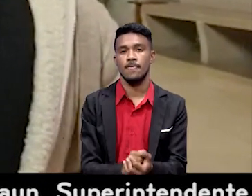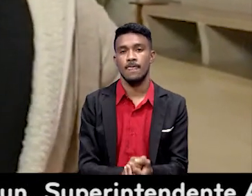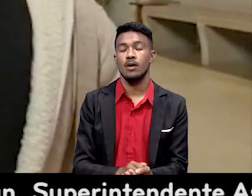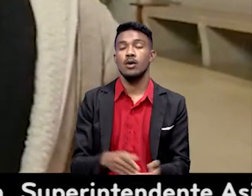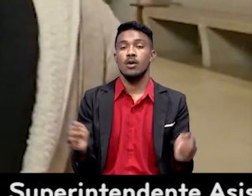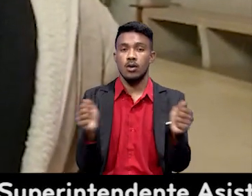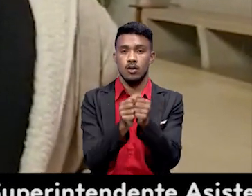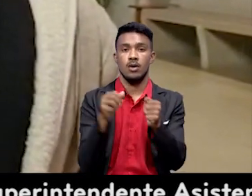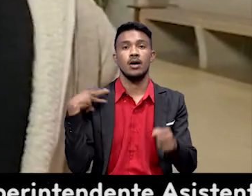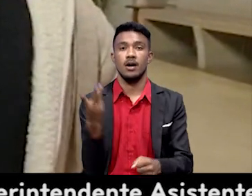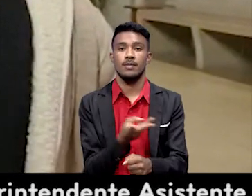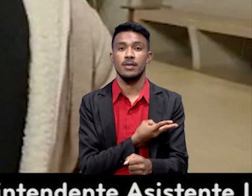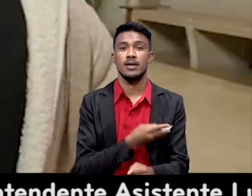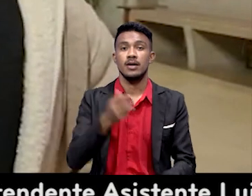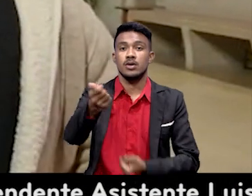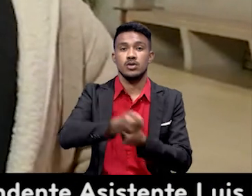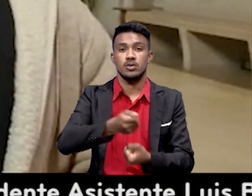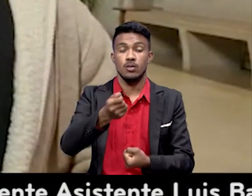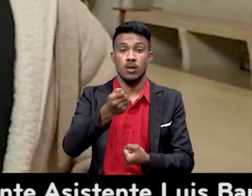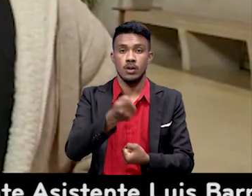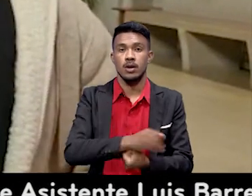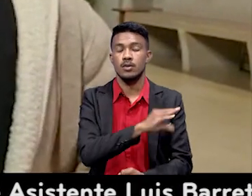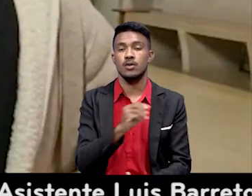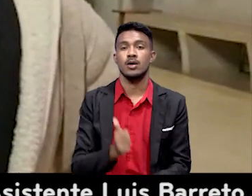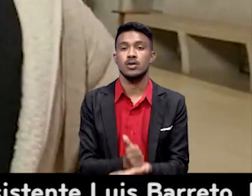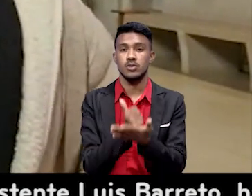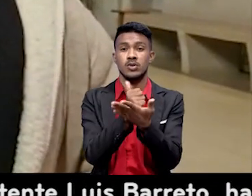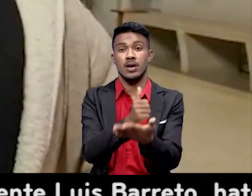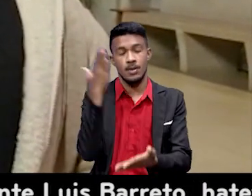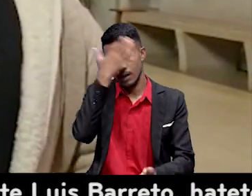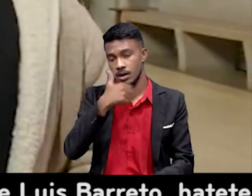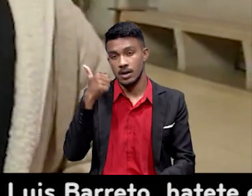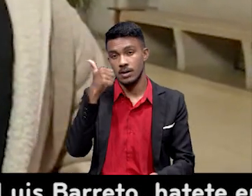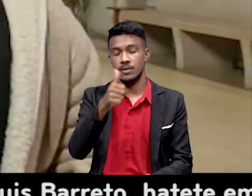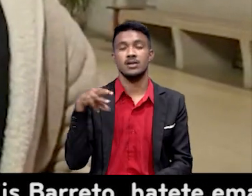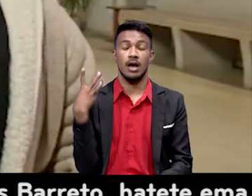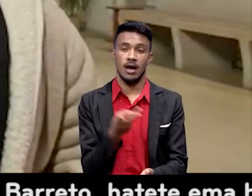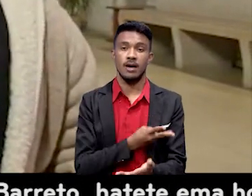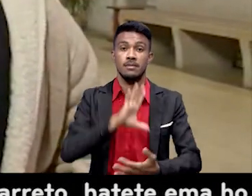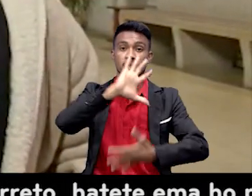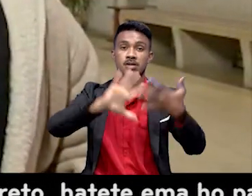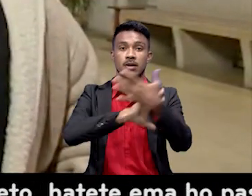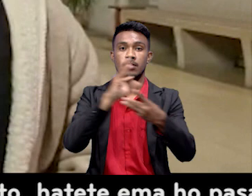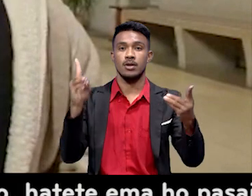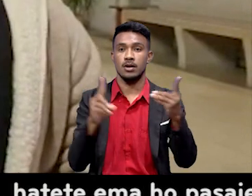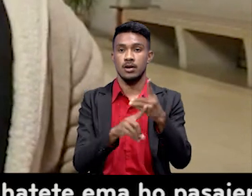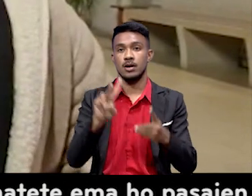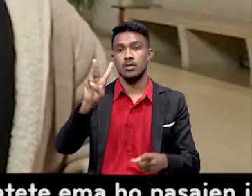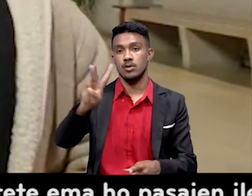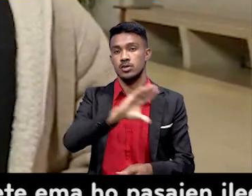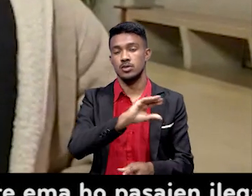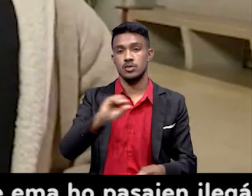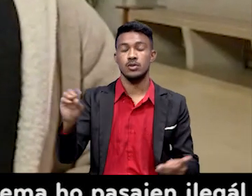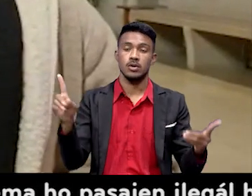amininha suporta no tulu malo de nebe makapaste tebes, ohin ami celebra dia 2 dia de juntos logo mate bien